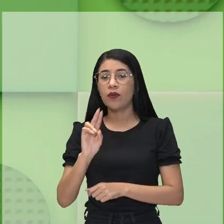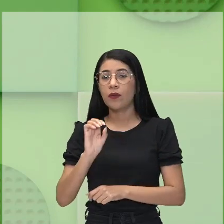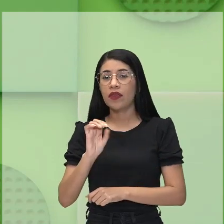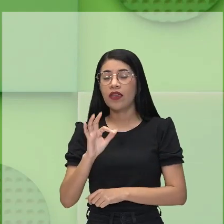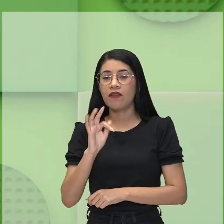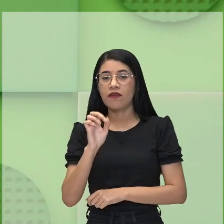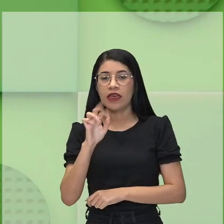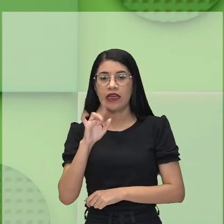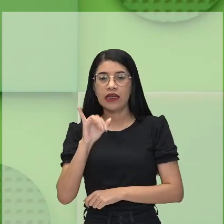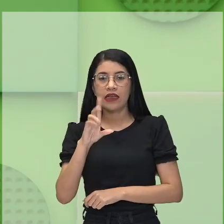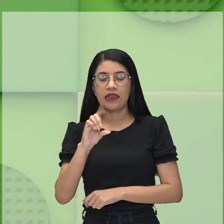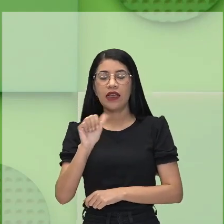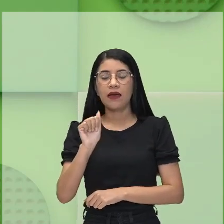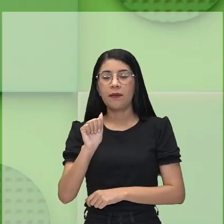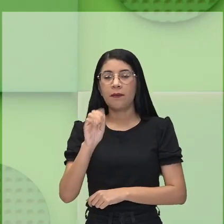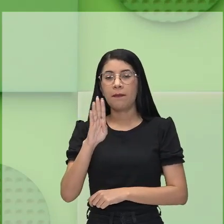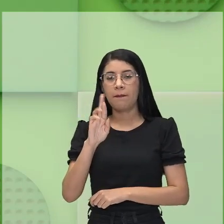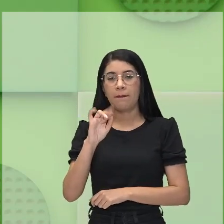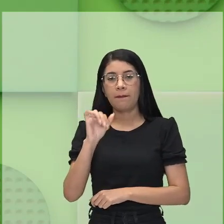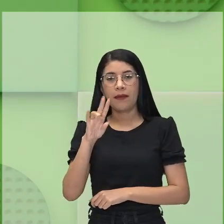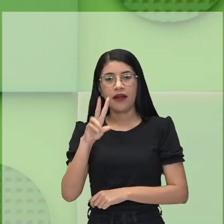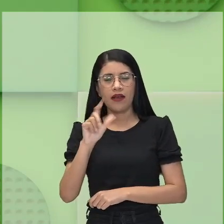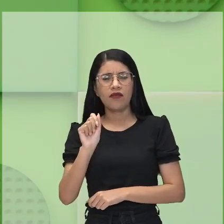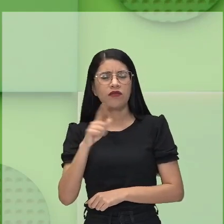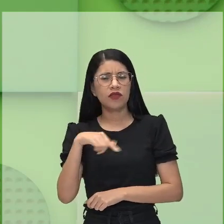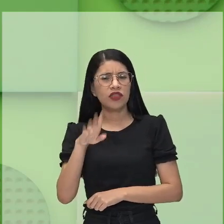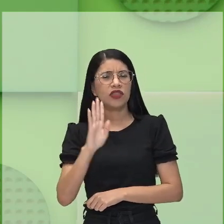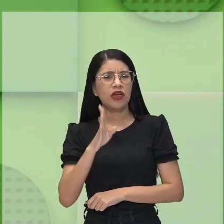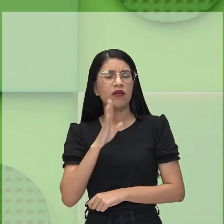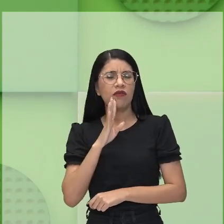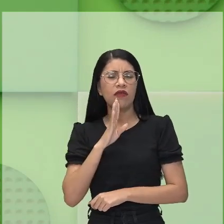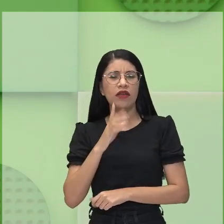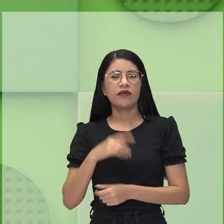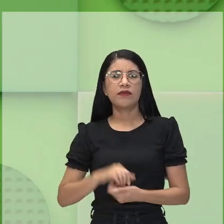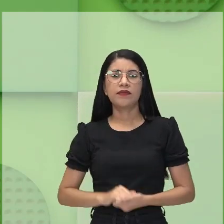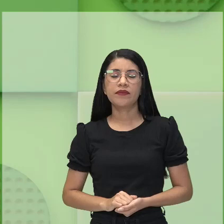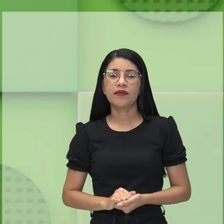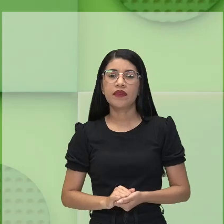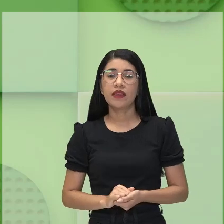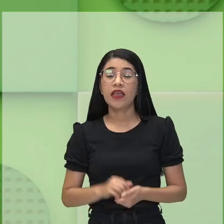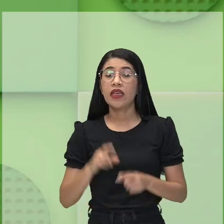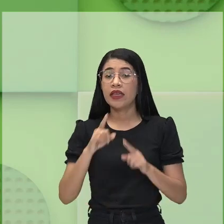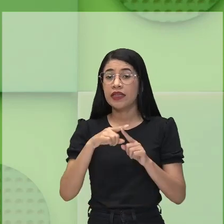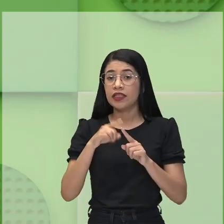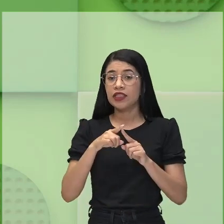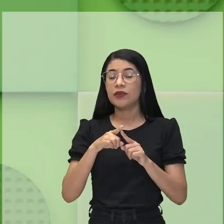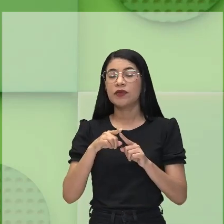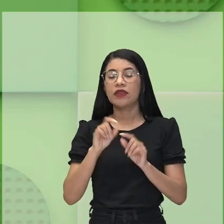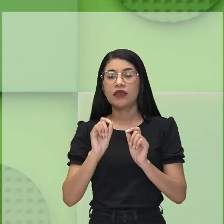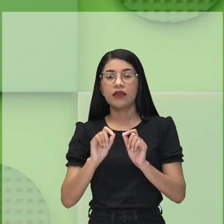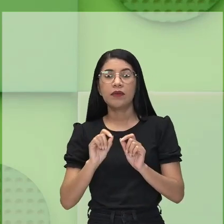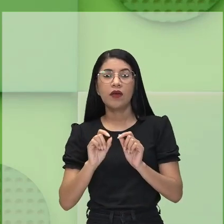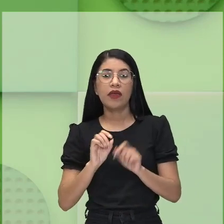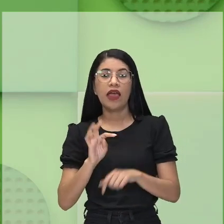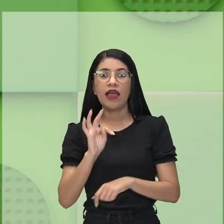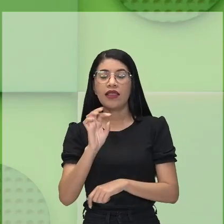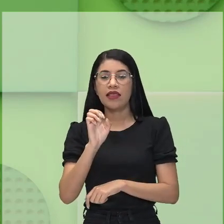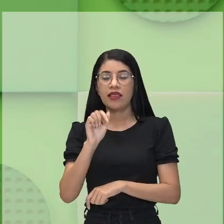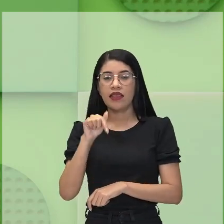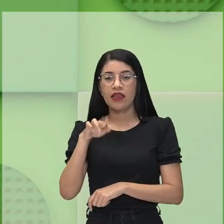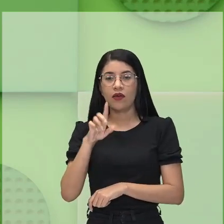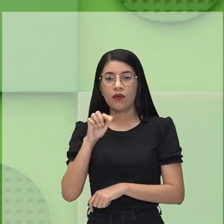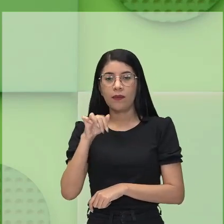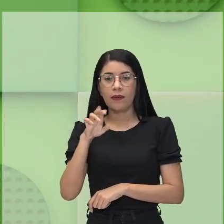ferida brava, né? Vocês já devem ter ouvido falar. E esse tipo de leishmaniose é a tegumentar, né?